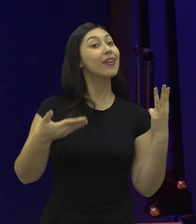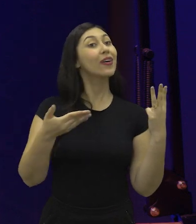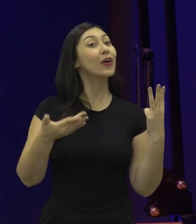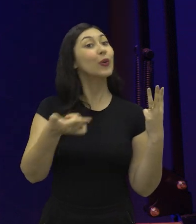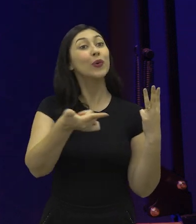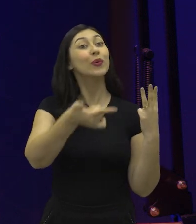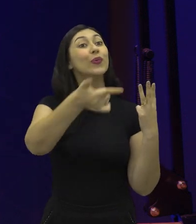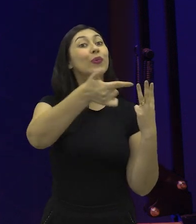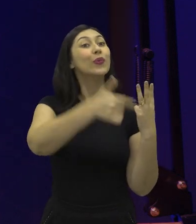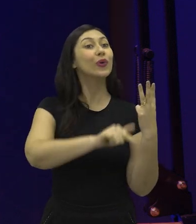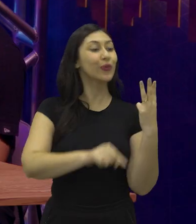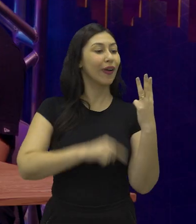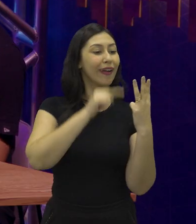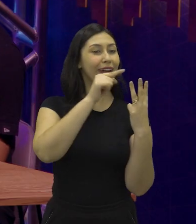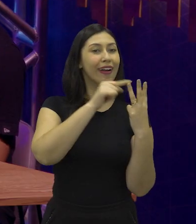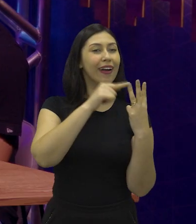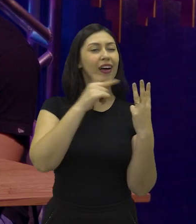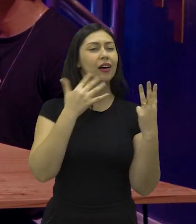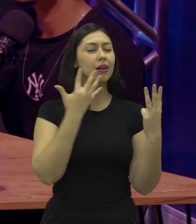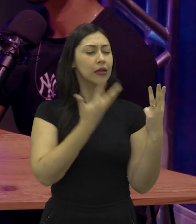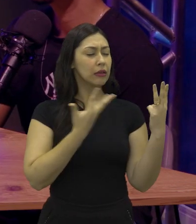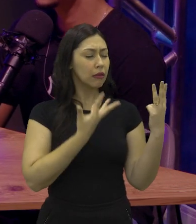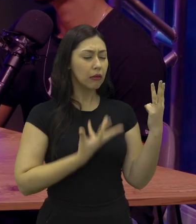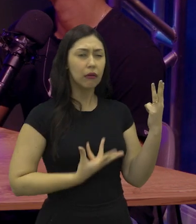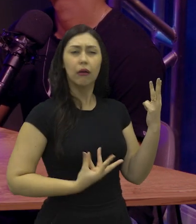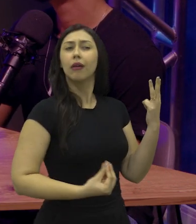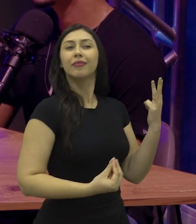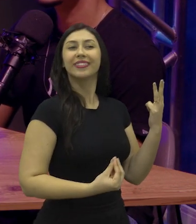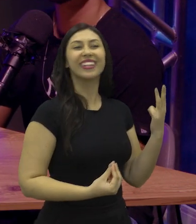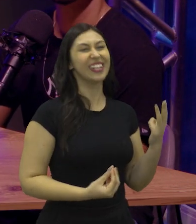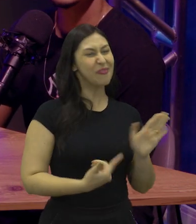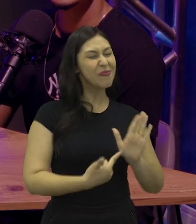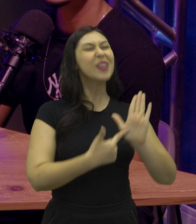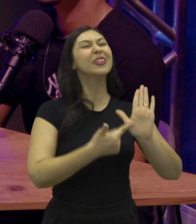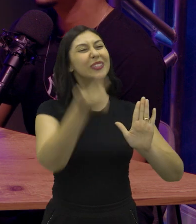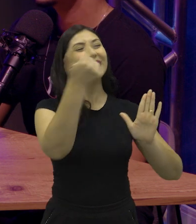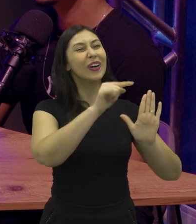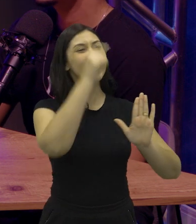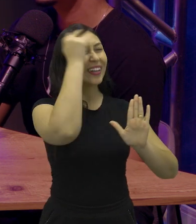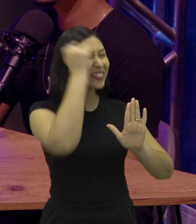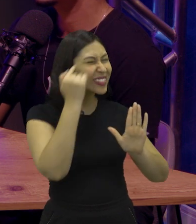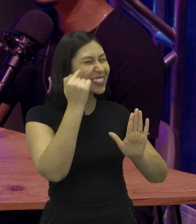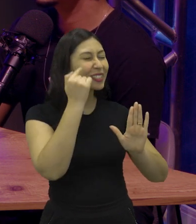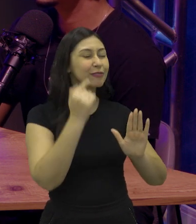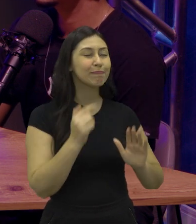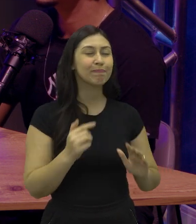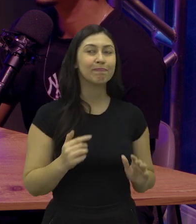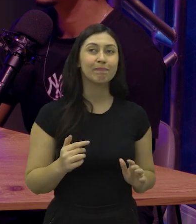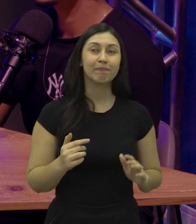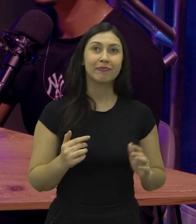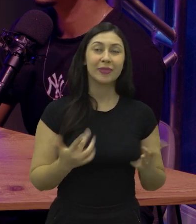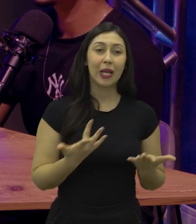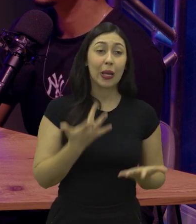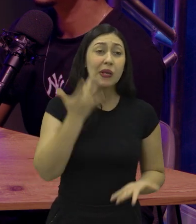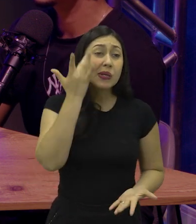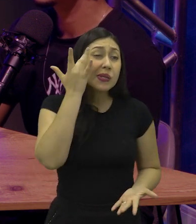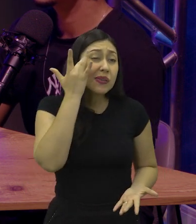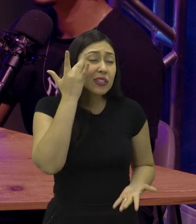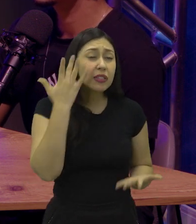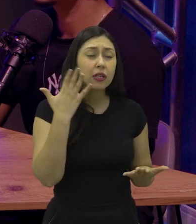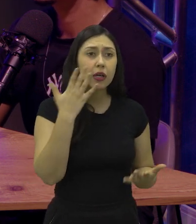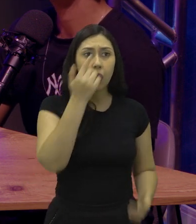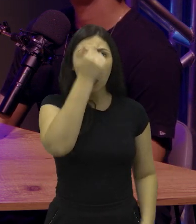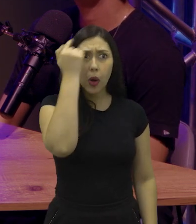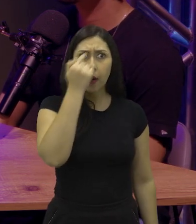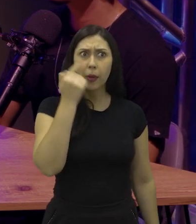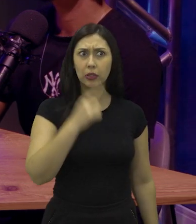trazer outra figura da ficção aqui, que é o Dumbledore, né, citando Harry Potter mais uma vez. E eu acho que Harry Potter, de uma